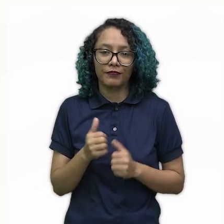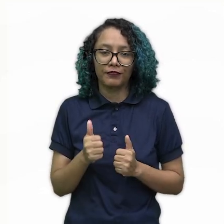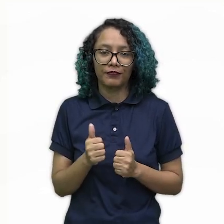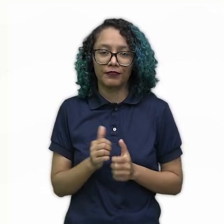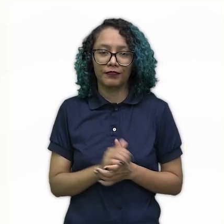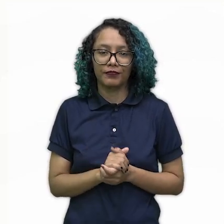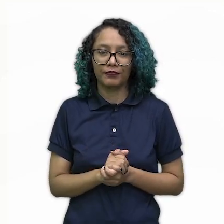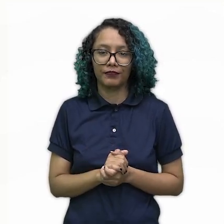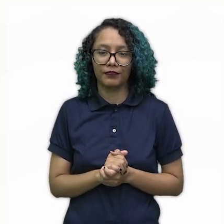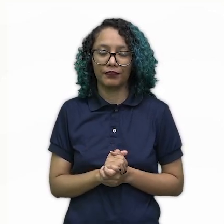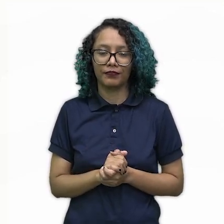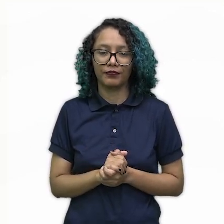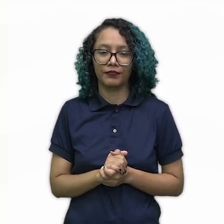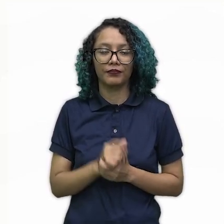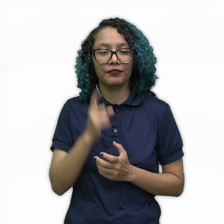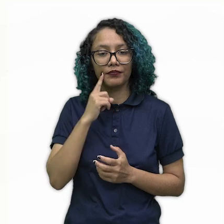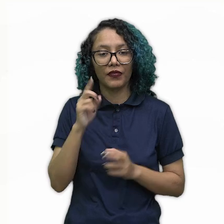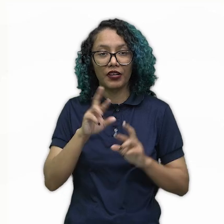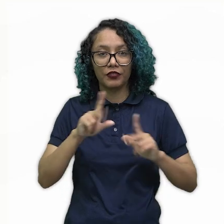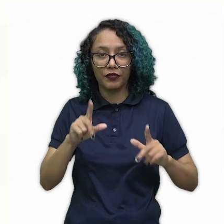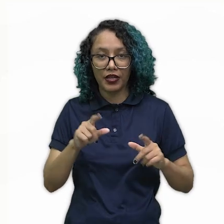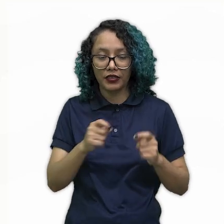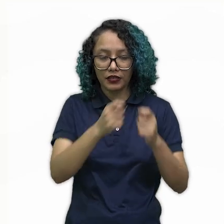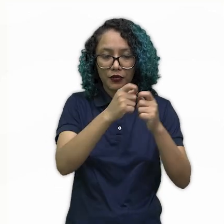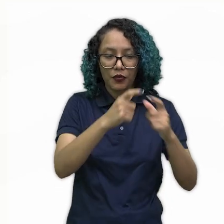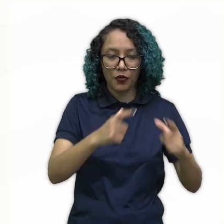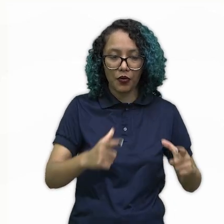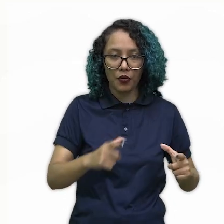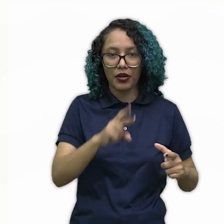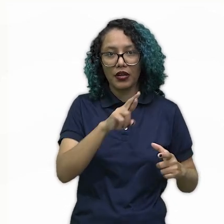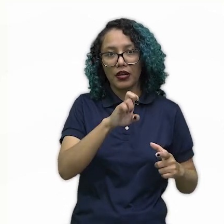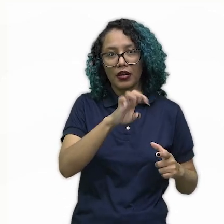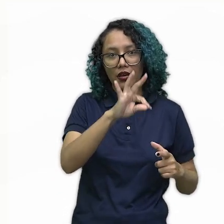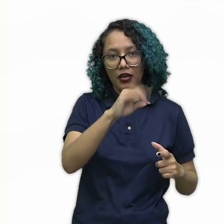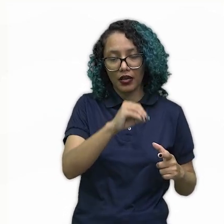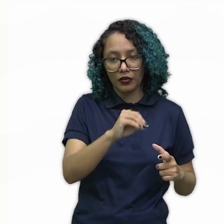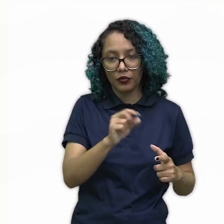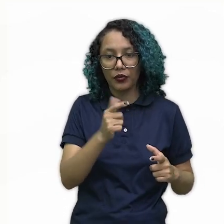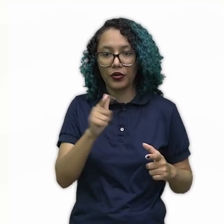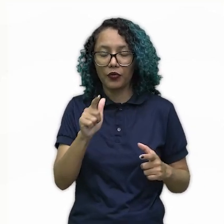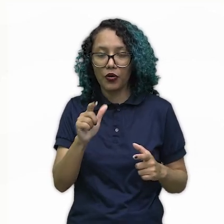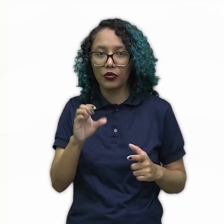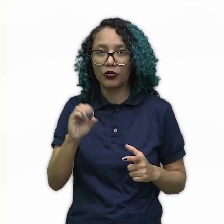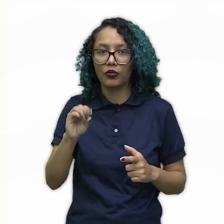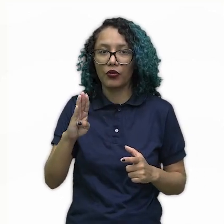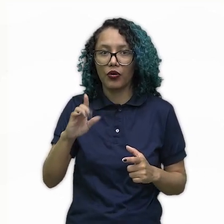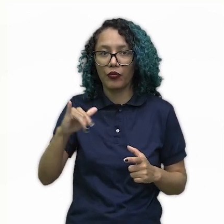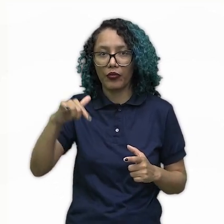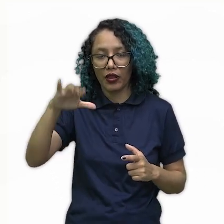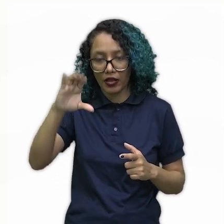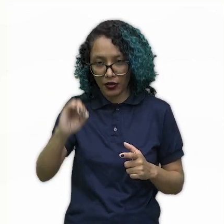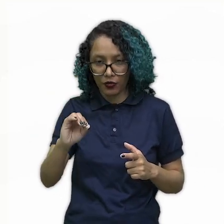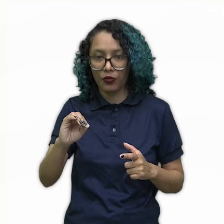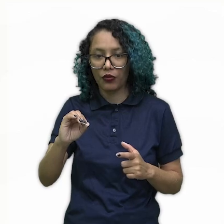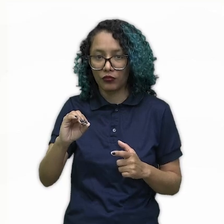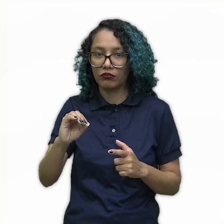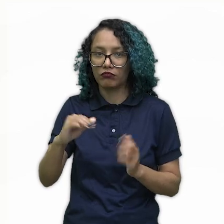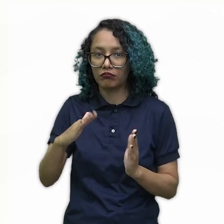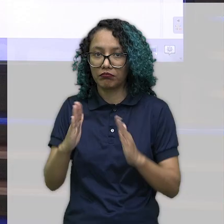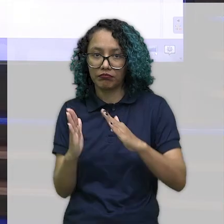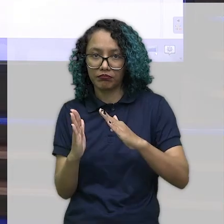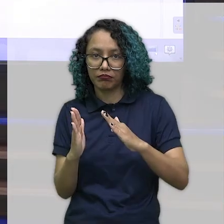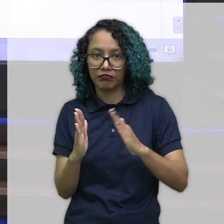ok? Então, essa é a diferença entre o cone reto e o cone oblíquo,